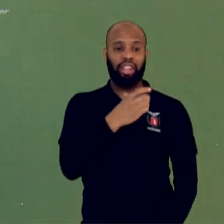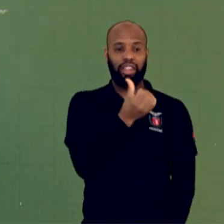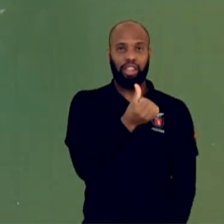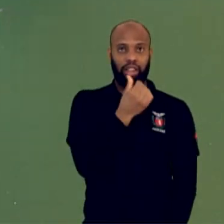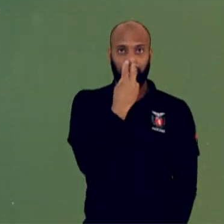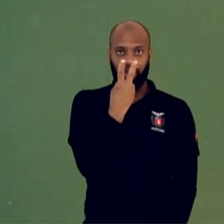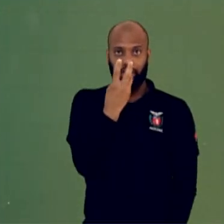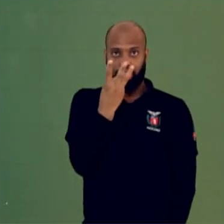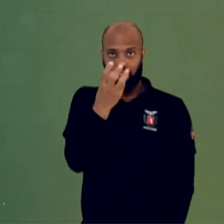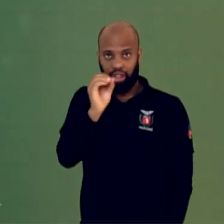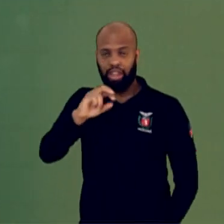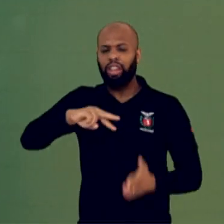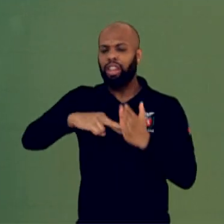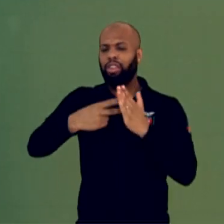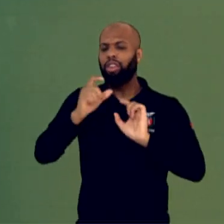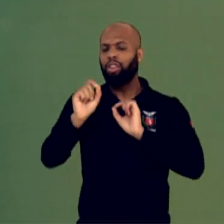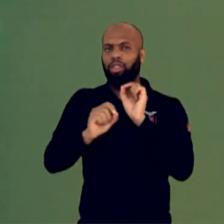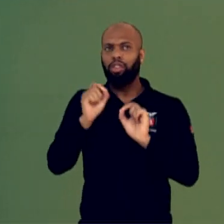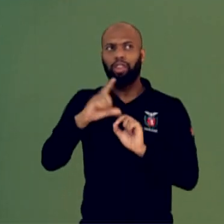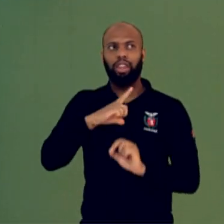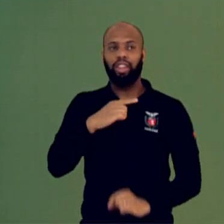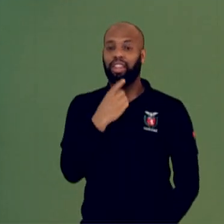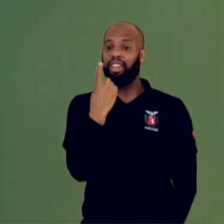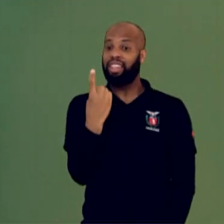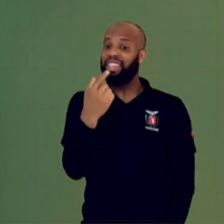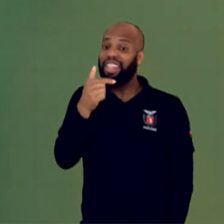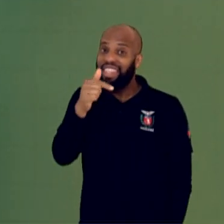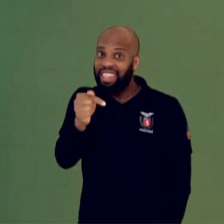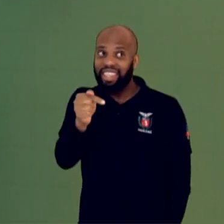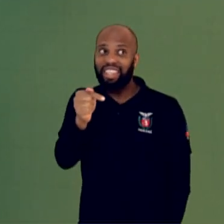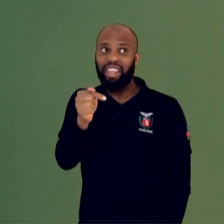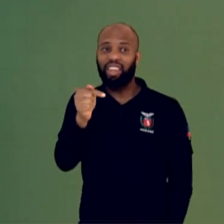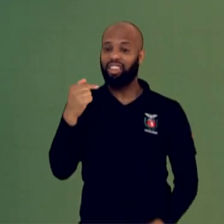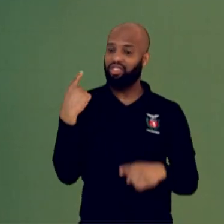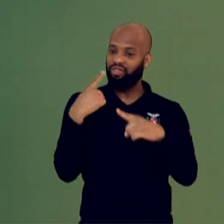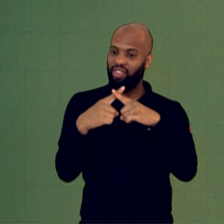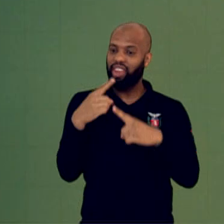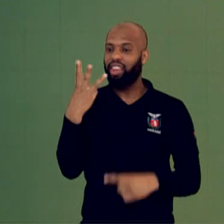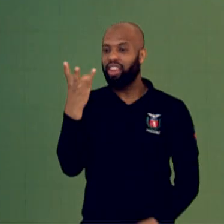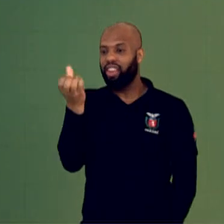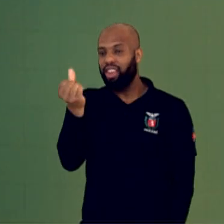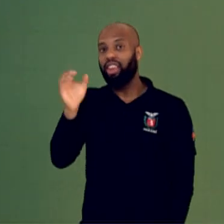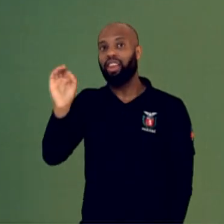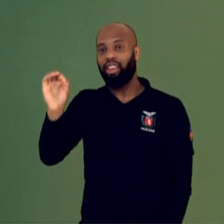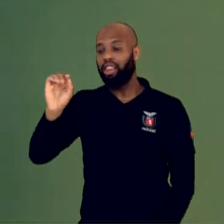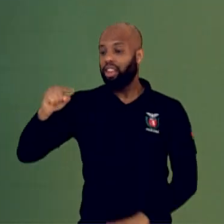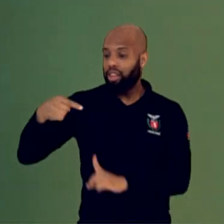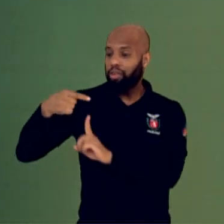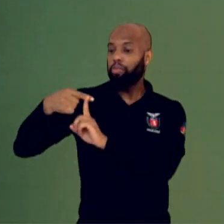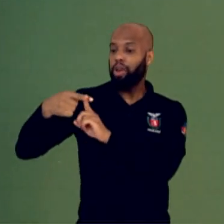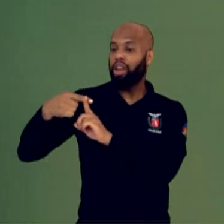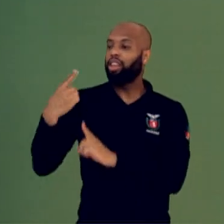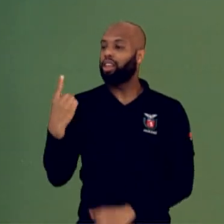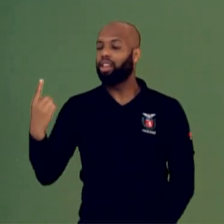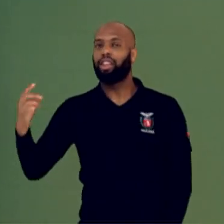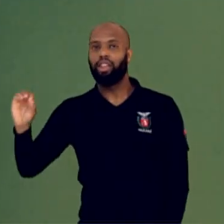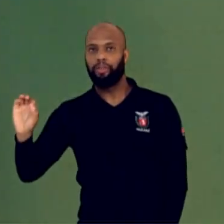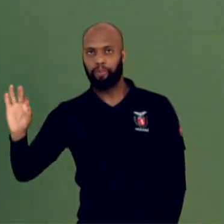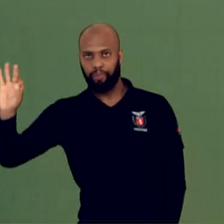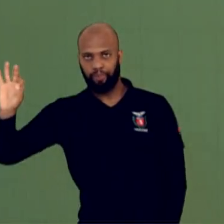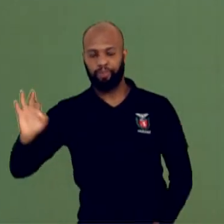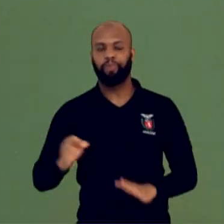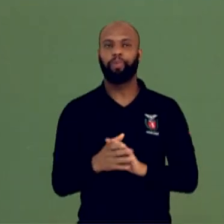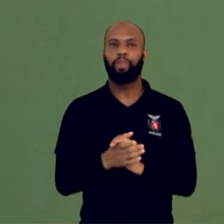6.230 é a mesma coisa que 17 vezes 360 mais 110,